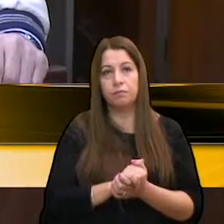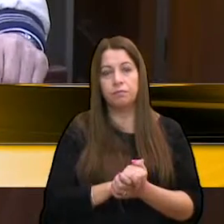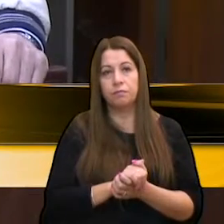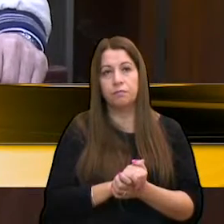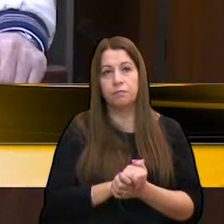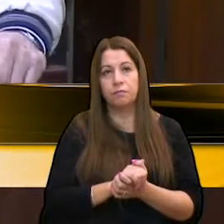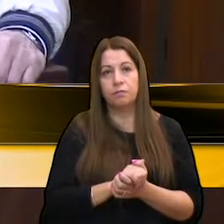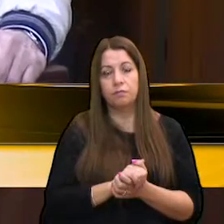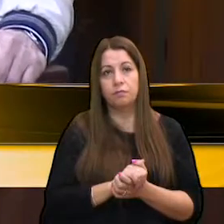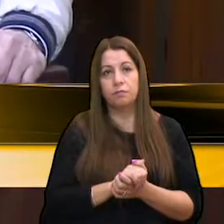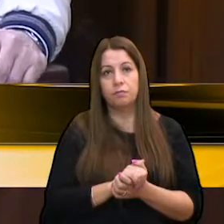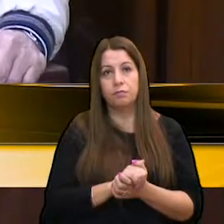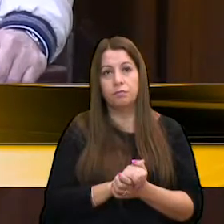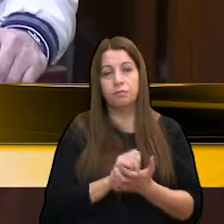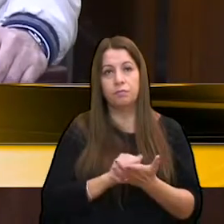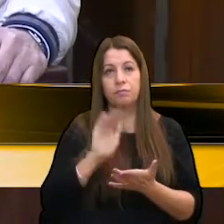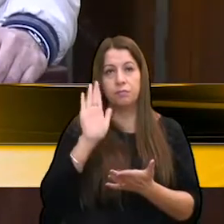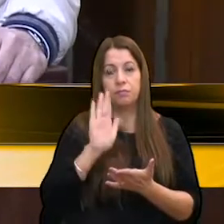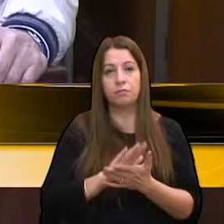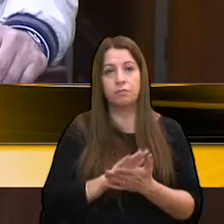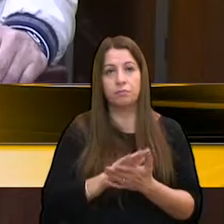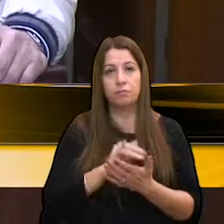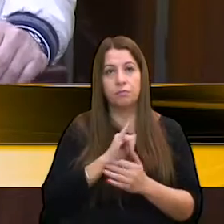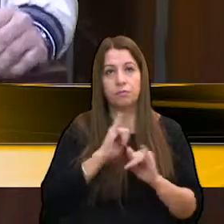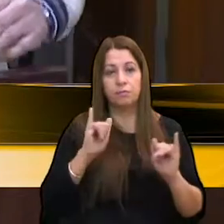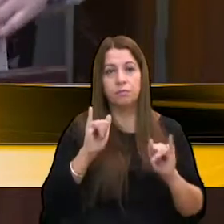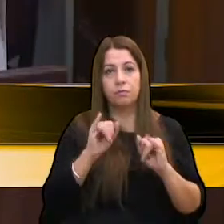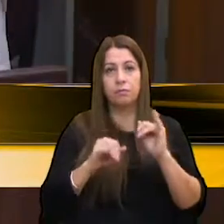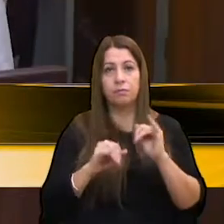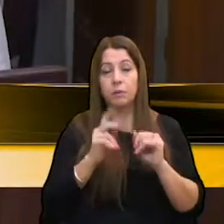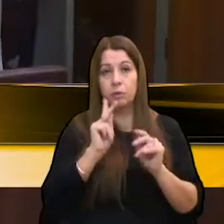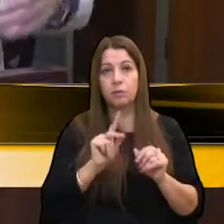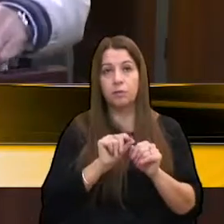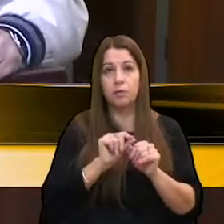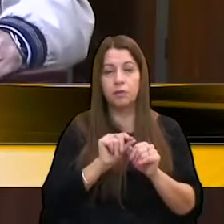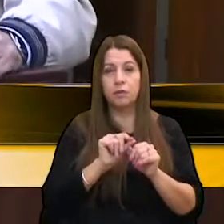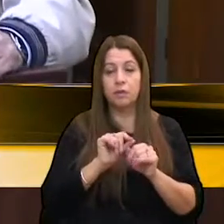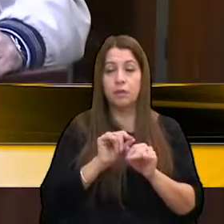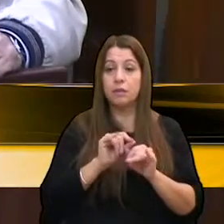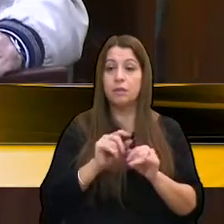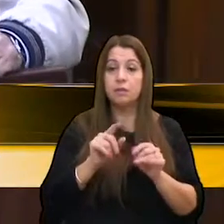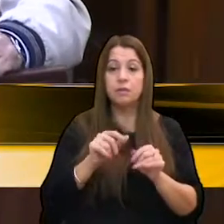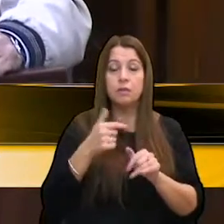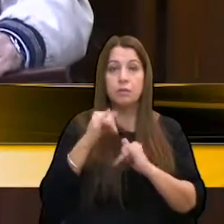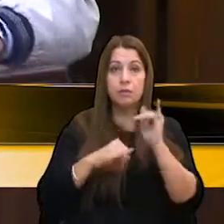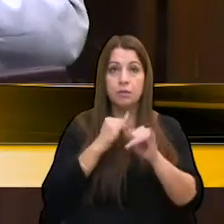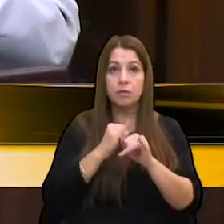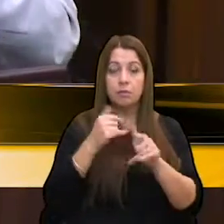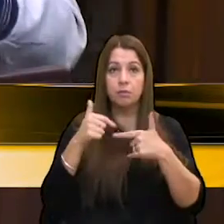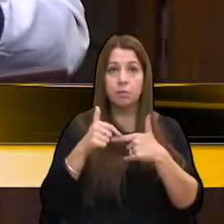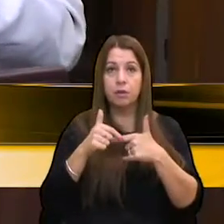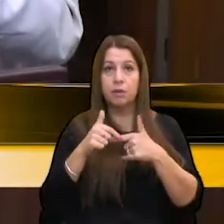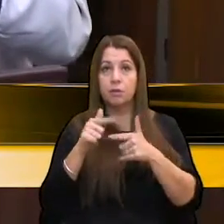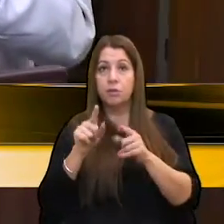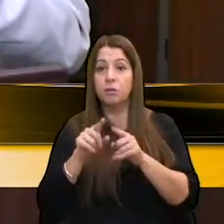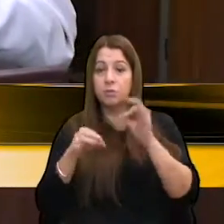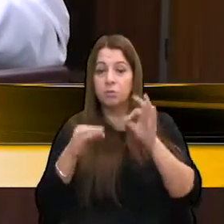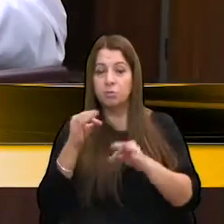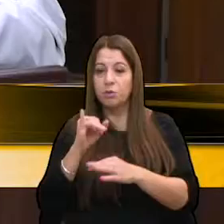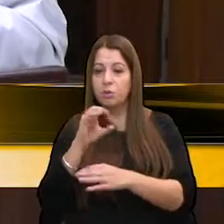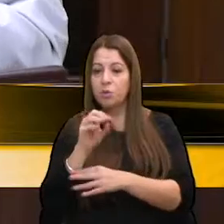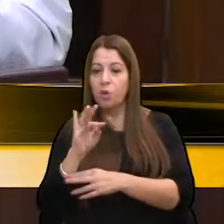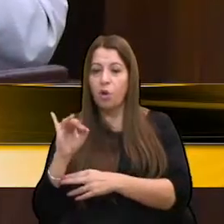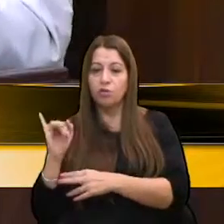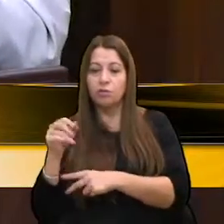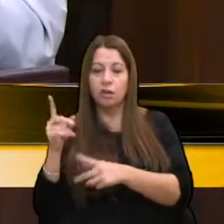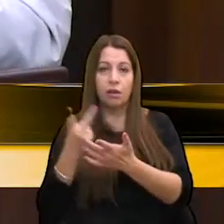Eu quero dizer para esses internautas que eles também façam um julgamento dizendo que o trabalho do IOT está errado, porque nós vamos